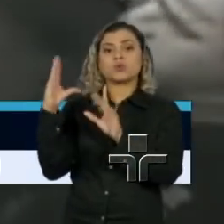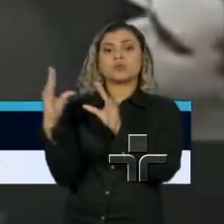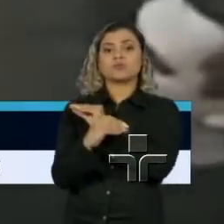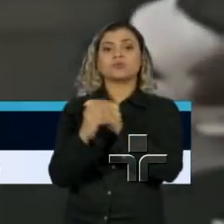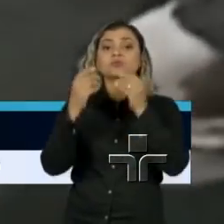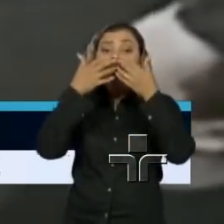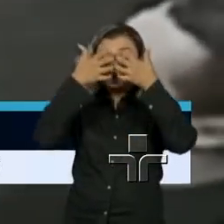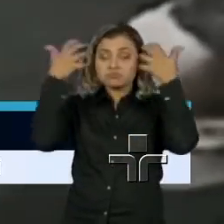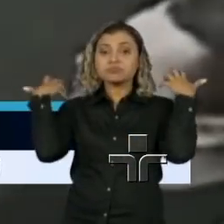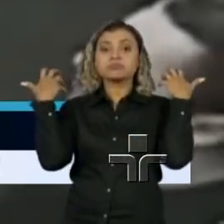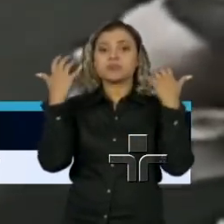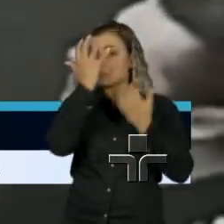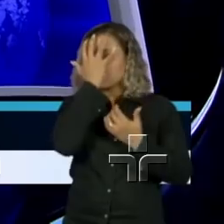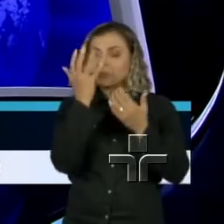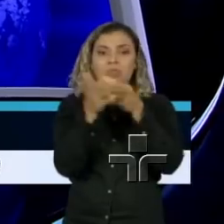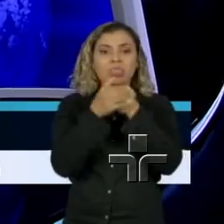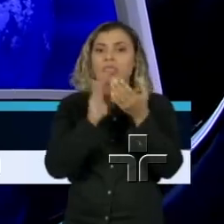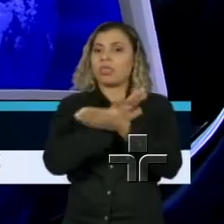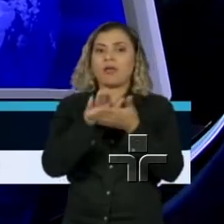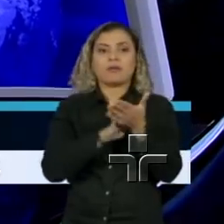com o rosto descoberto.